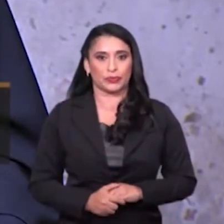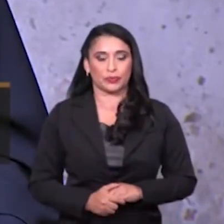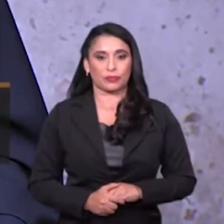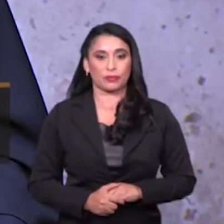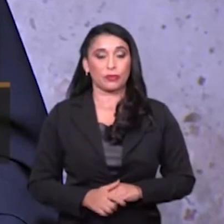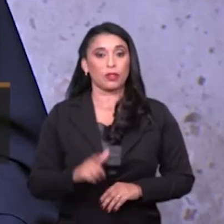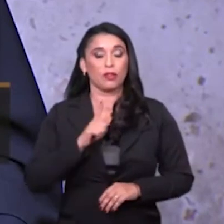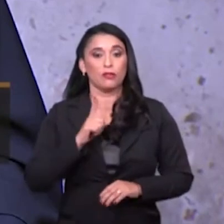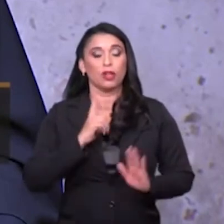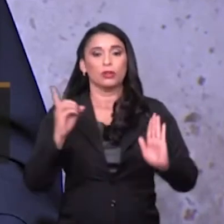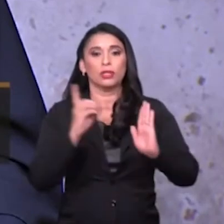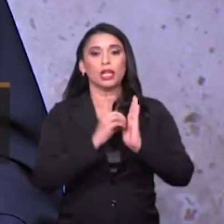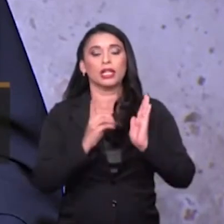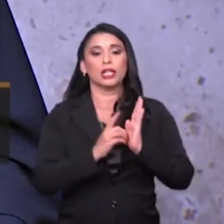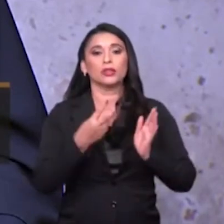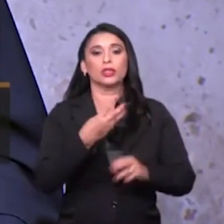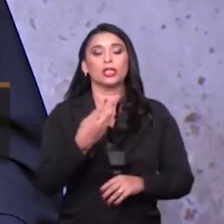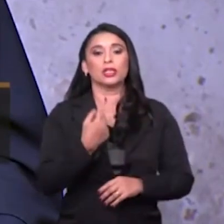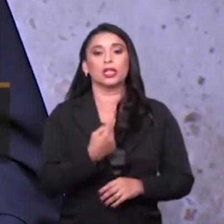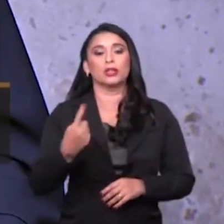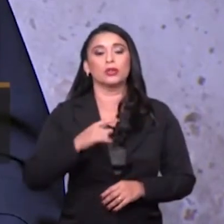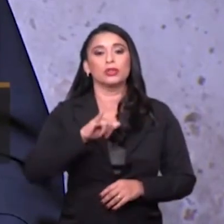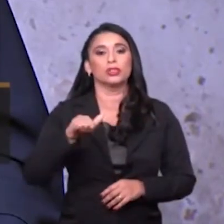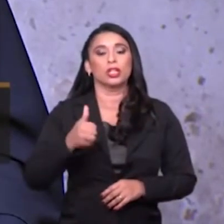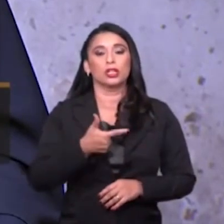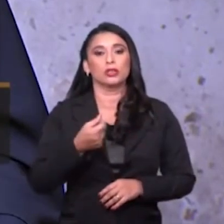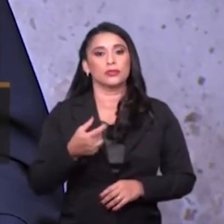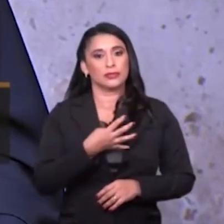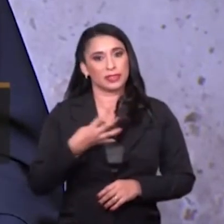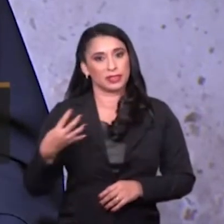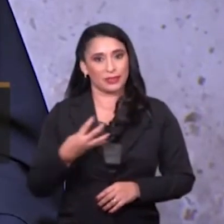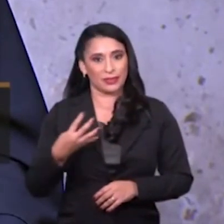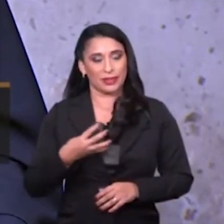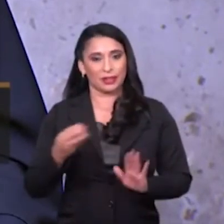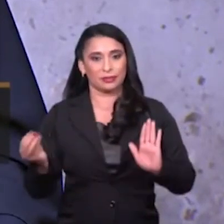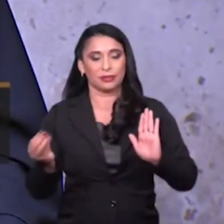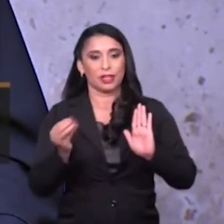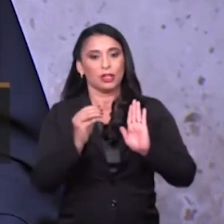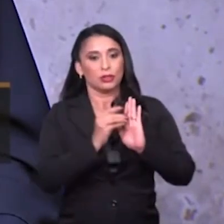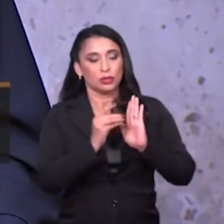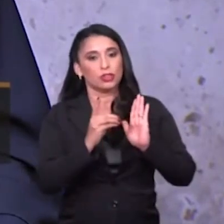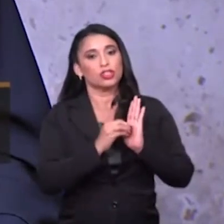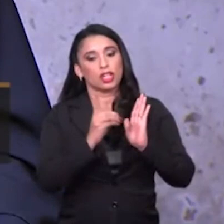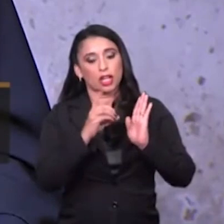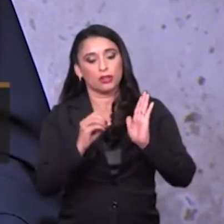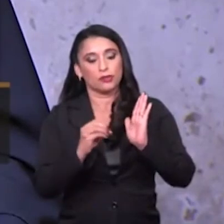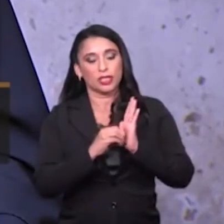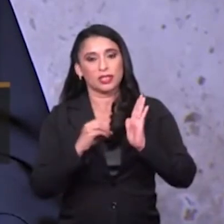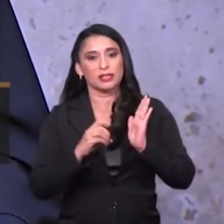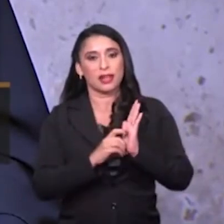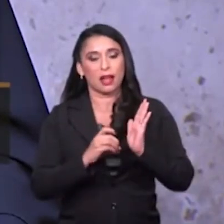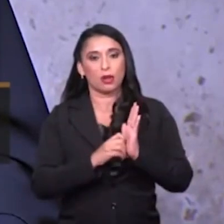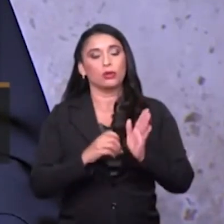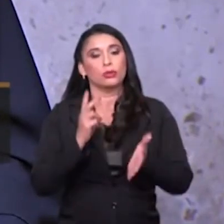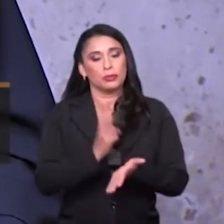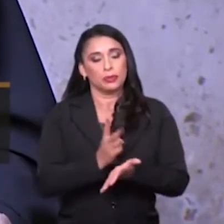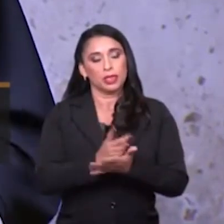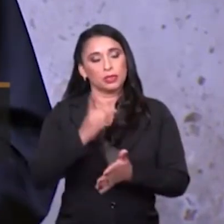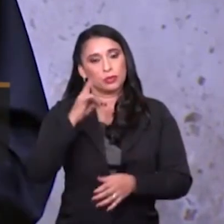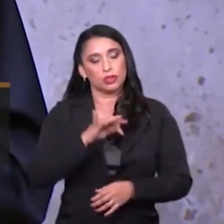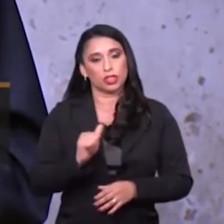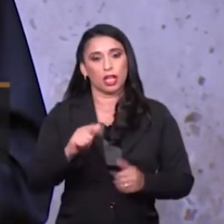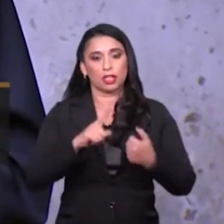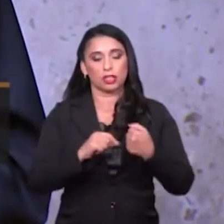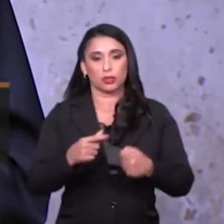decreto de 31 de janeiro de 2024 publicado no Diário Oficial da União no mesmo dia com base no artigo 84